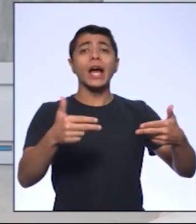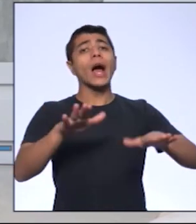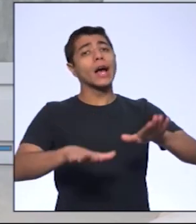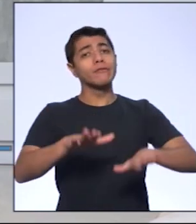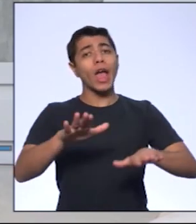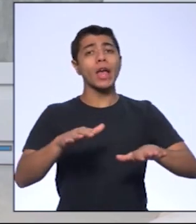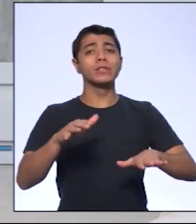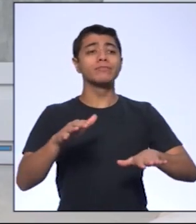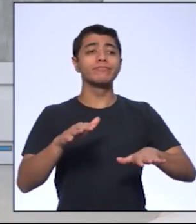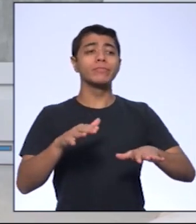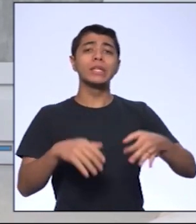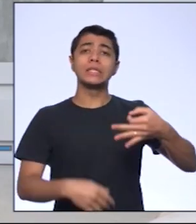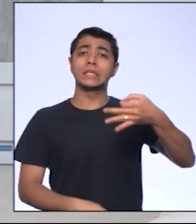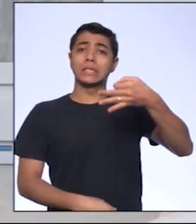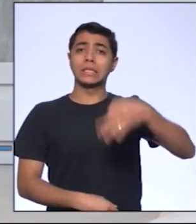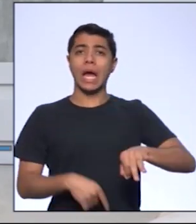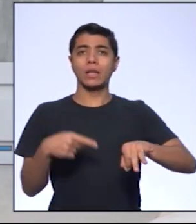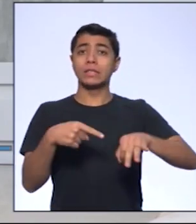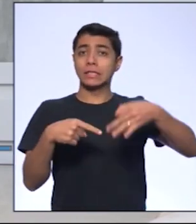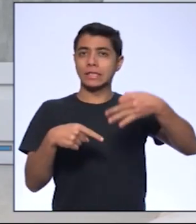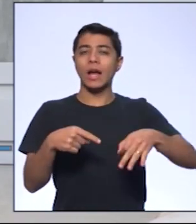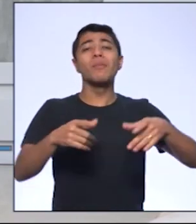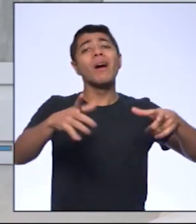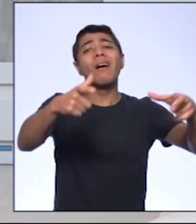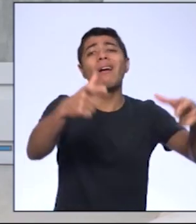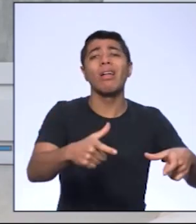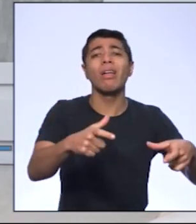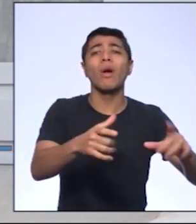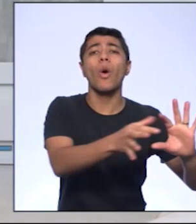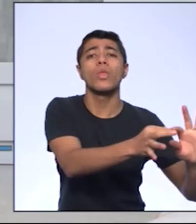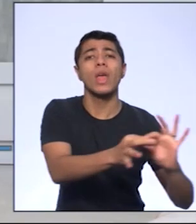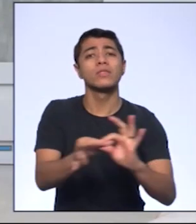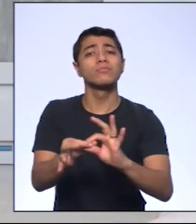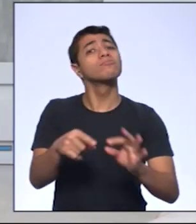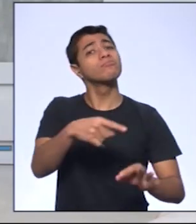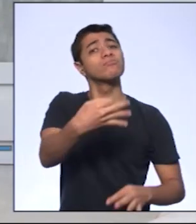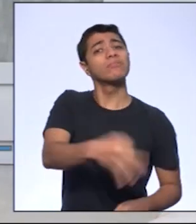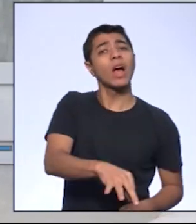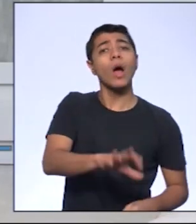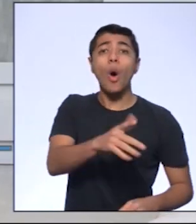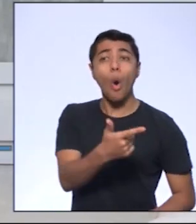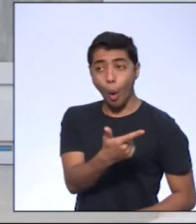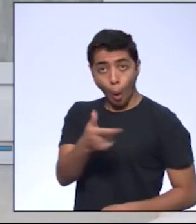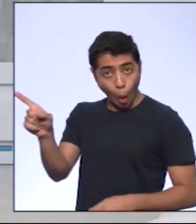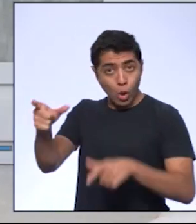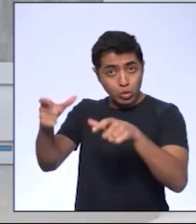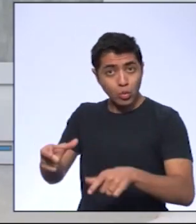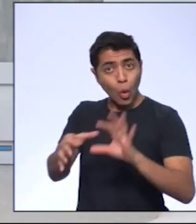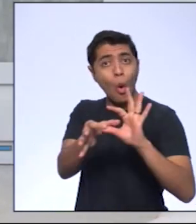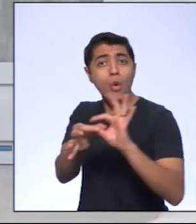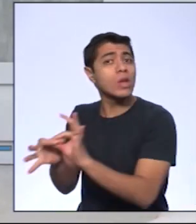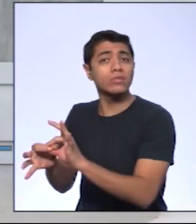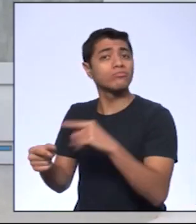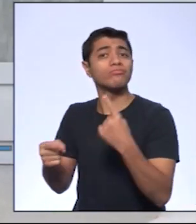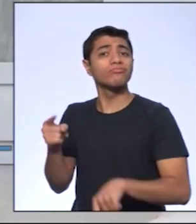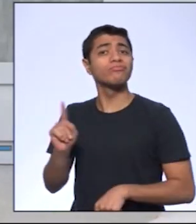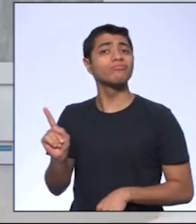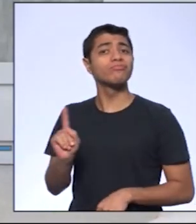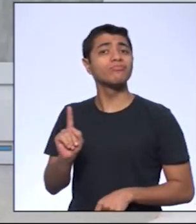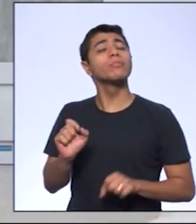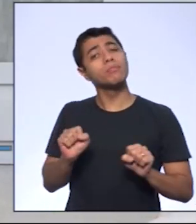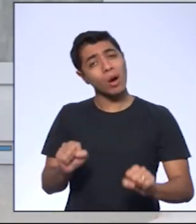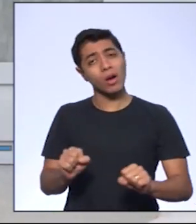contexto não necessariamente se ajusta ao outro. Pense um pouco comigo. Quando você começa a se comunicar ao longo do